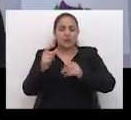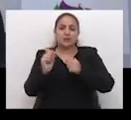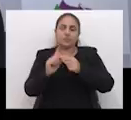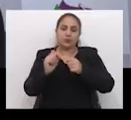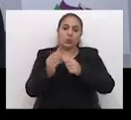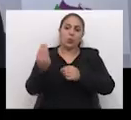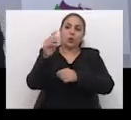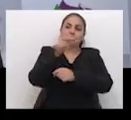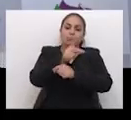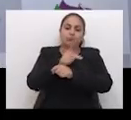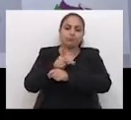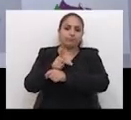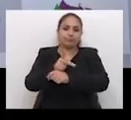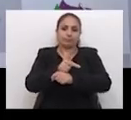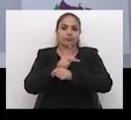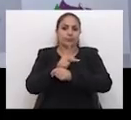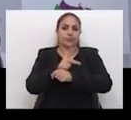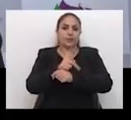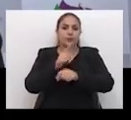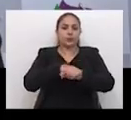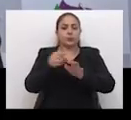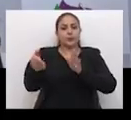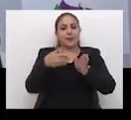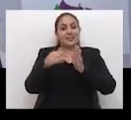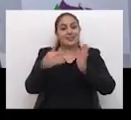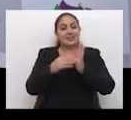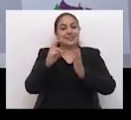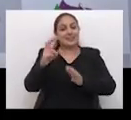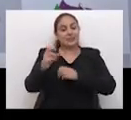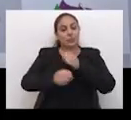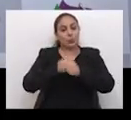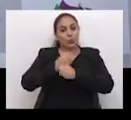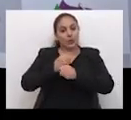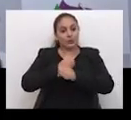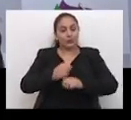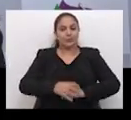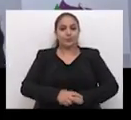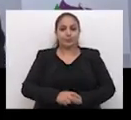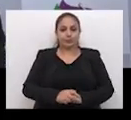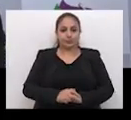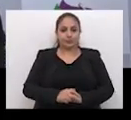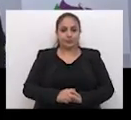prevê a instalação de câmeras de monitoramento pelo prazo de até 5 anos.